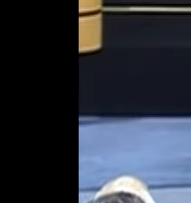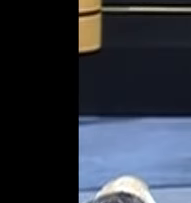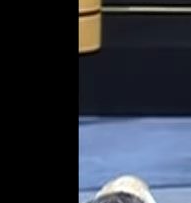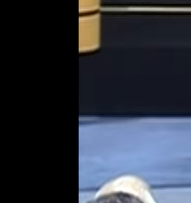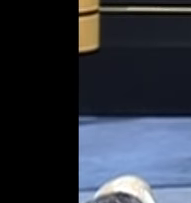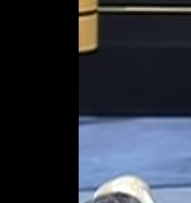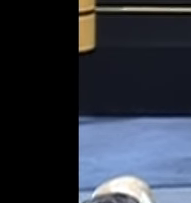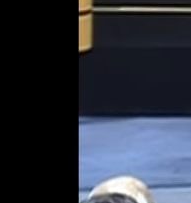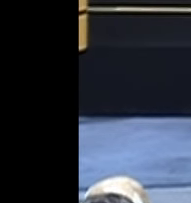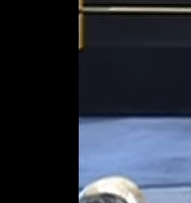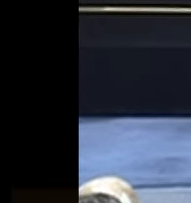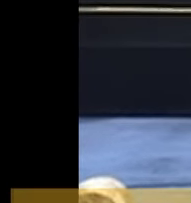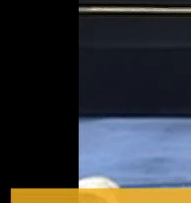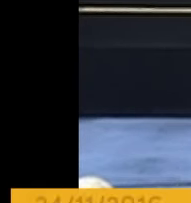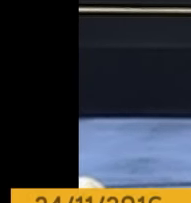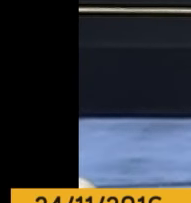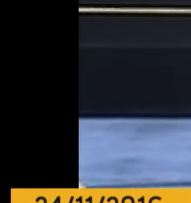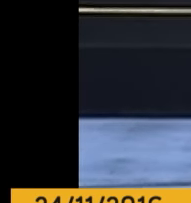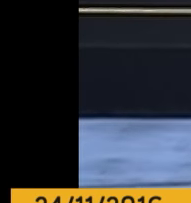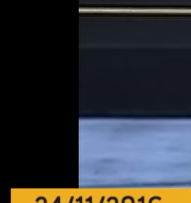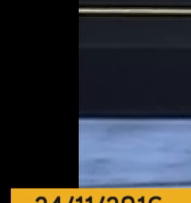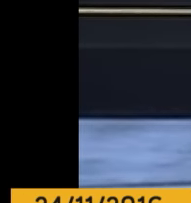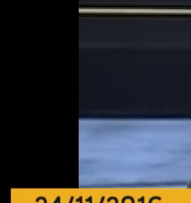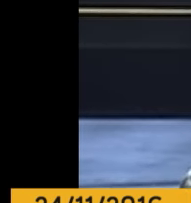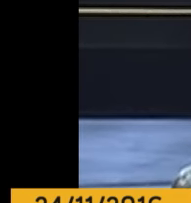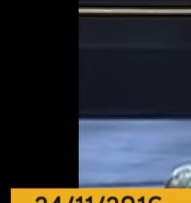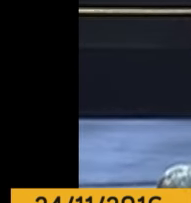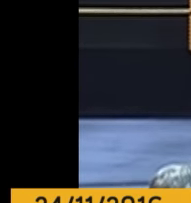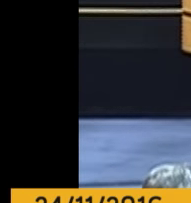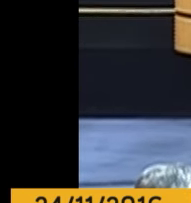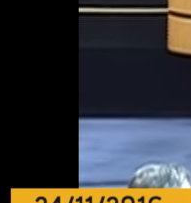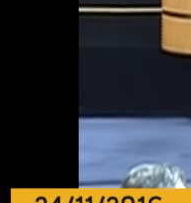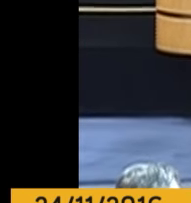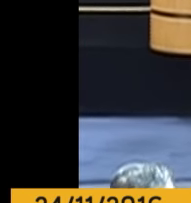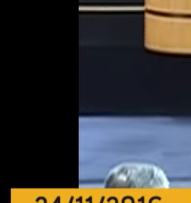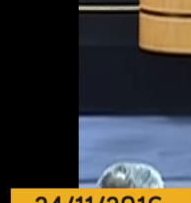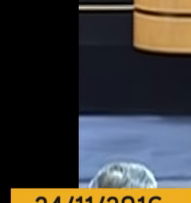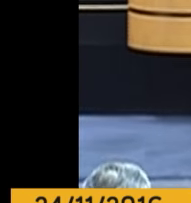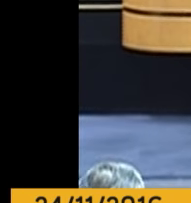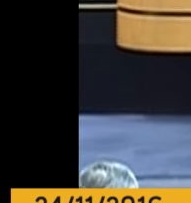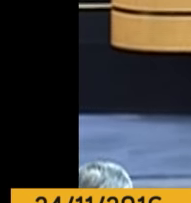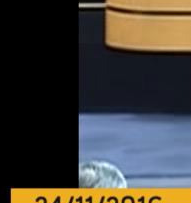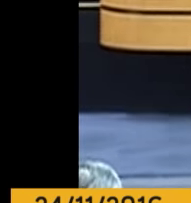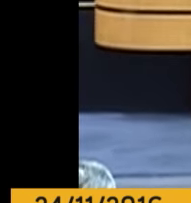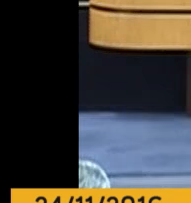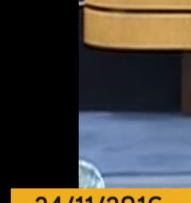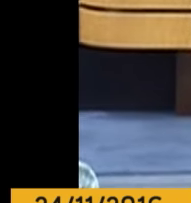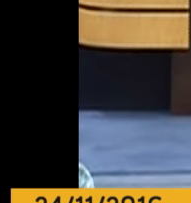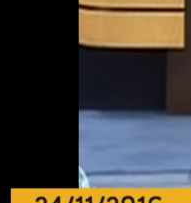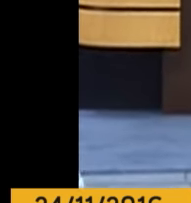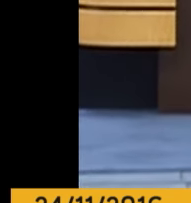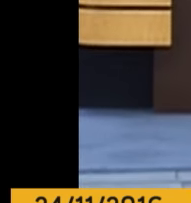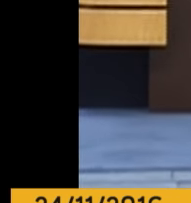acompanhar ato do excelentíssimo Senor Ministro presidente do Tribunal Superior do Trabalho Ministro Ivis Gandra